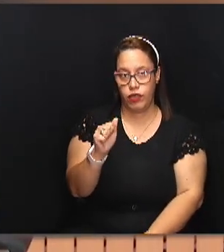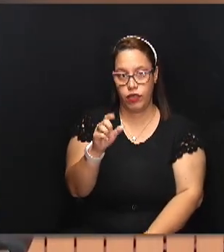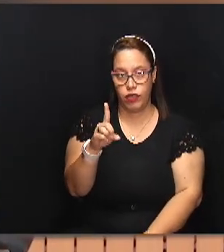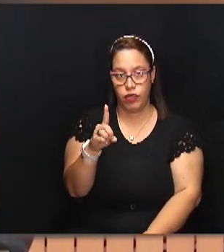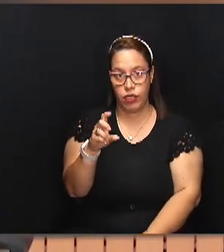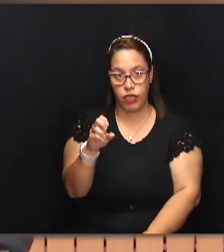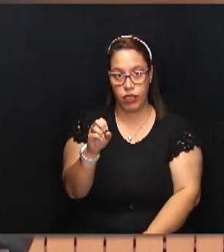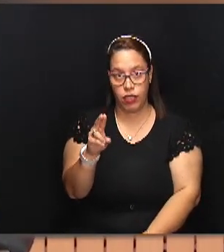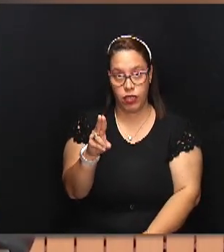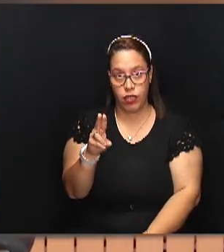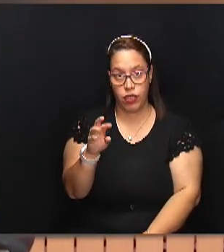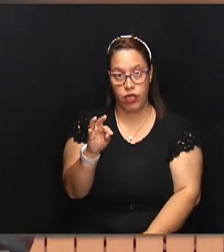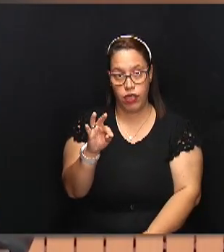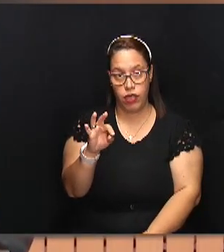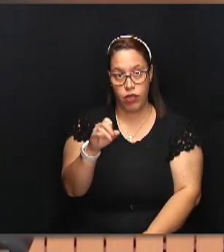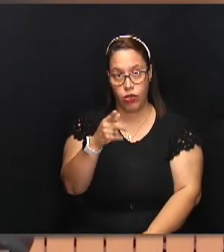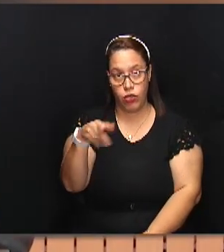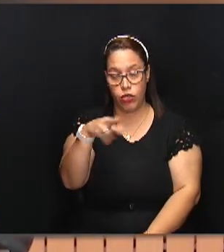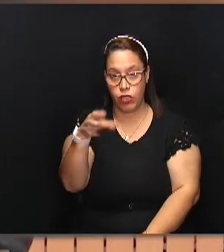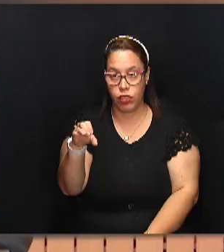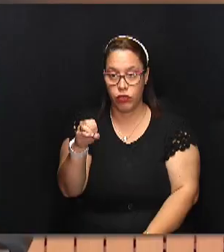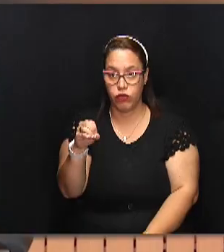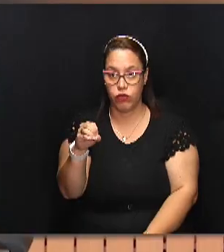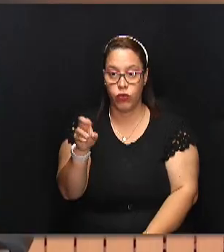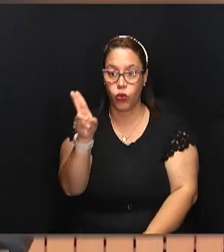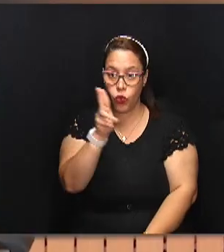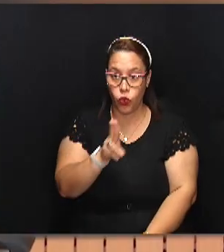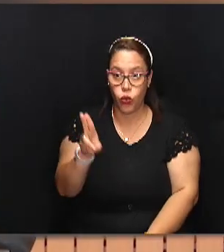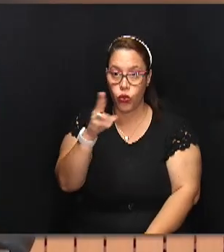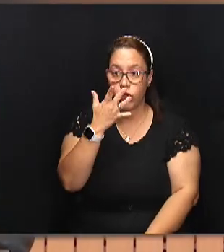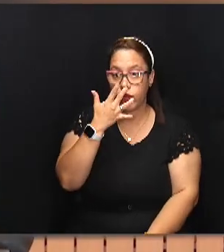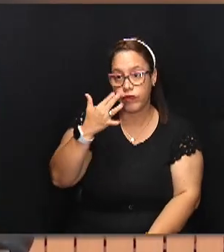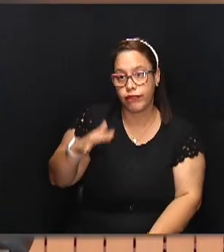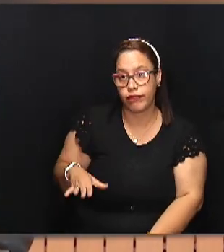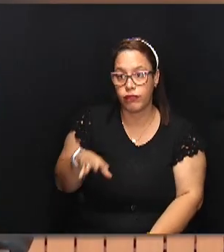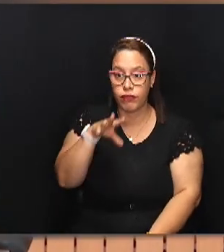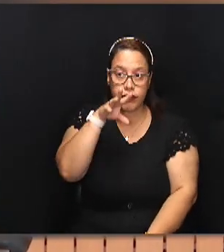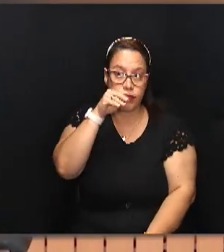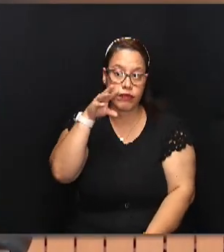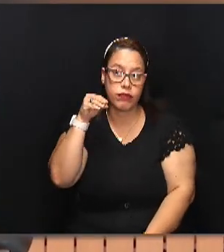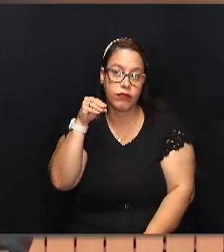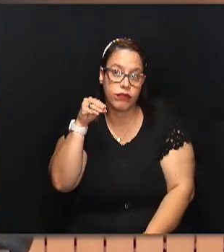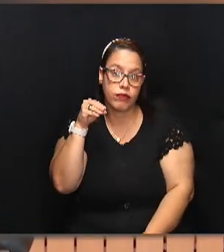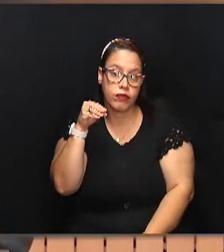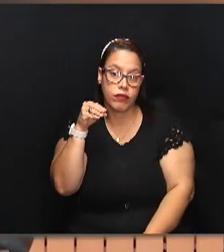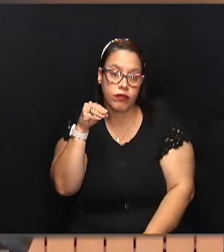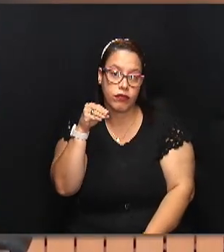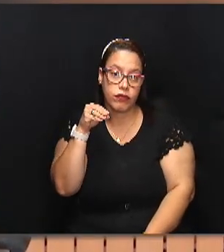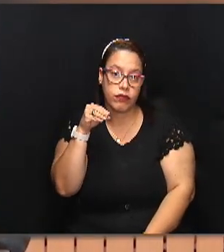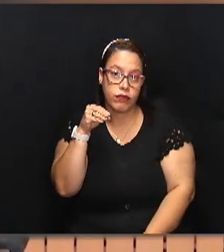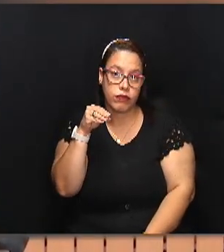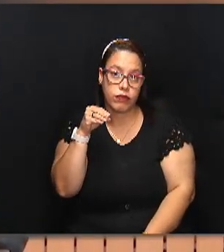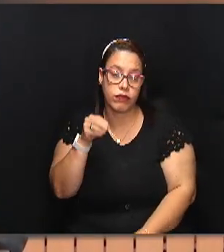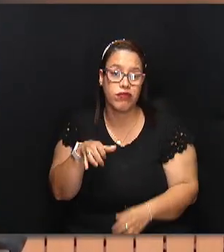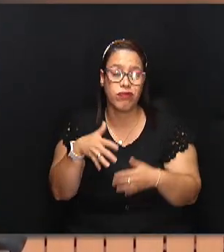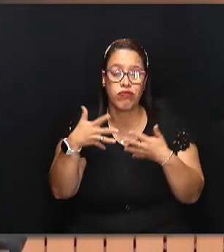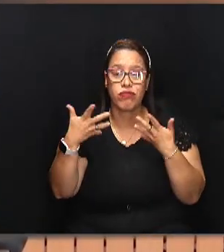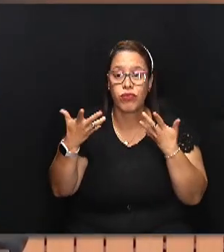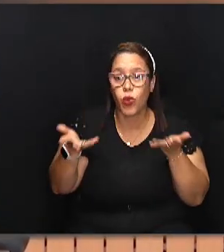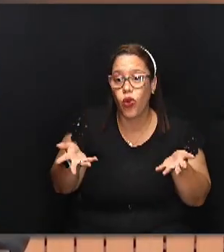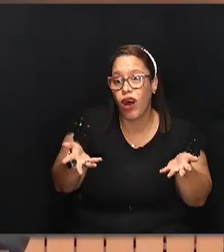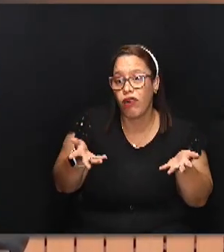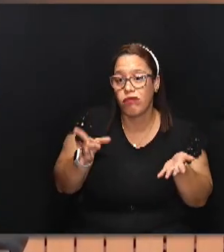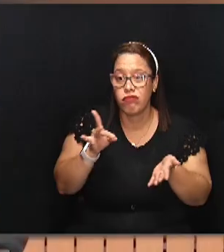adultização, empregar, né, utilizar as crianças, adolescentes, de uma forma a qual